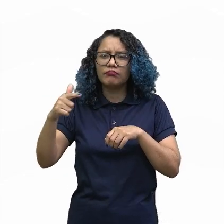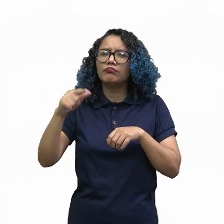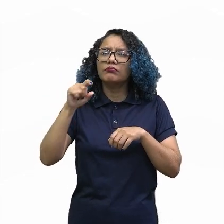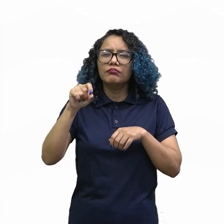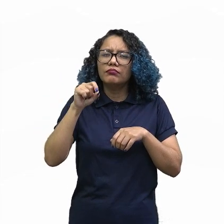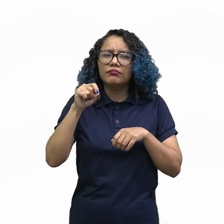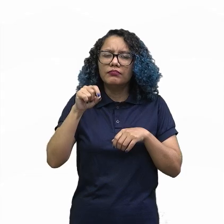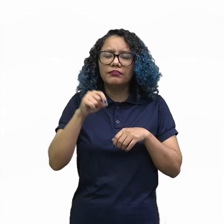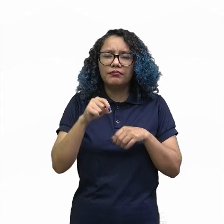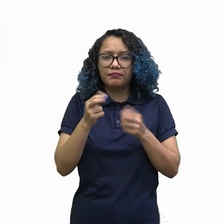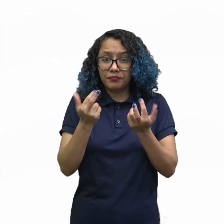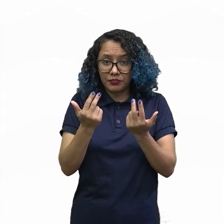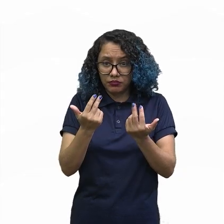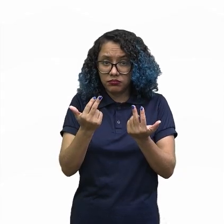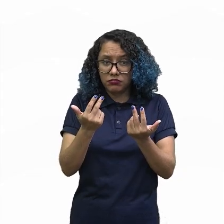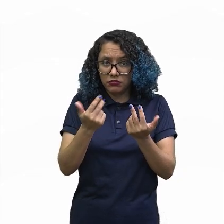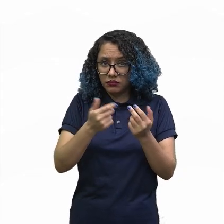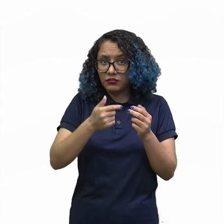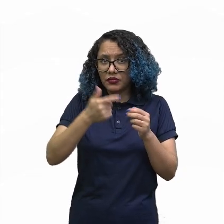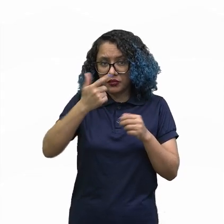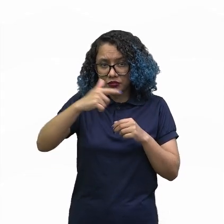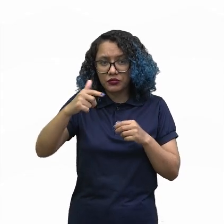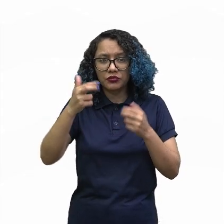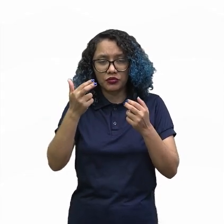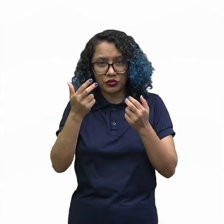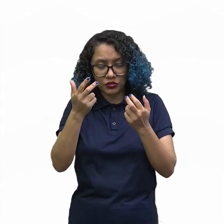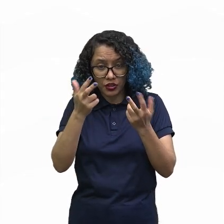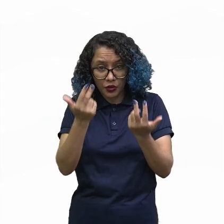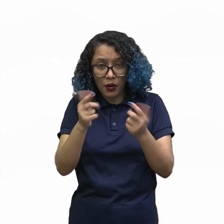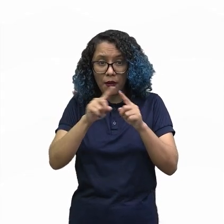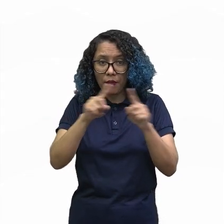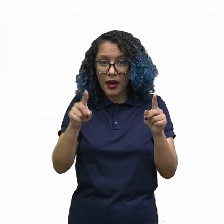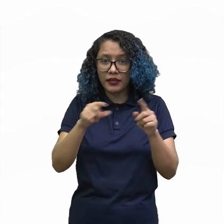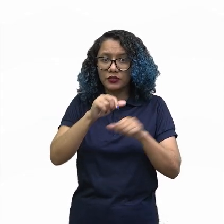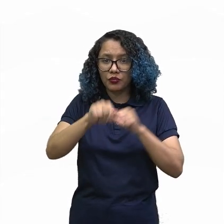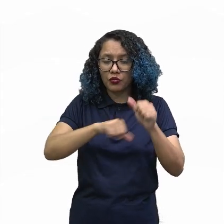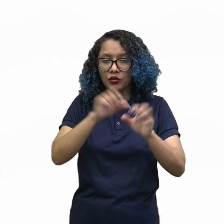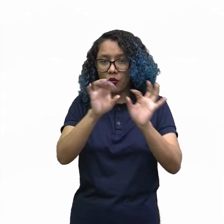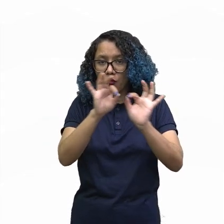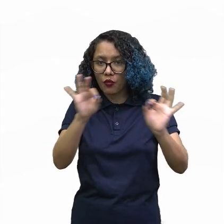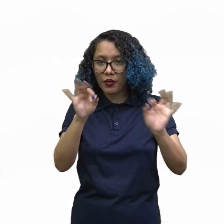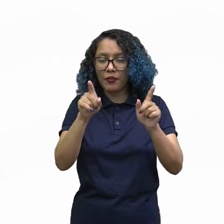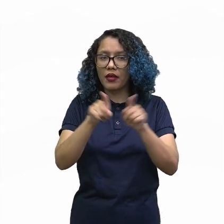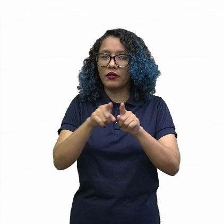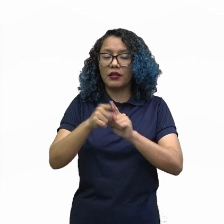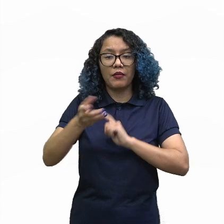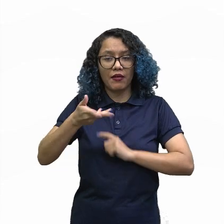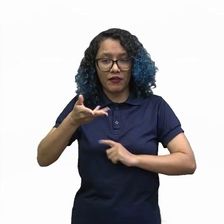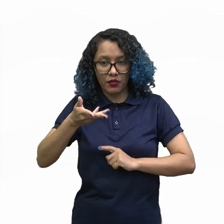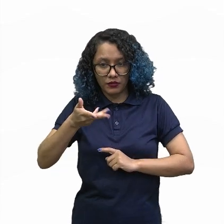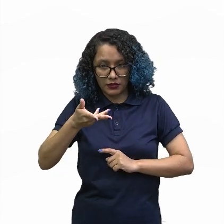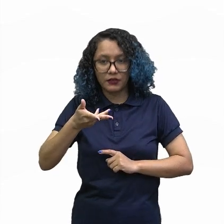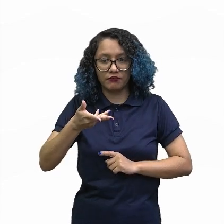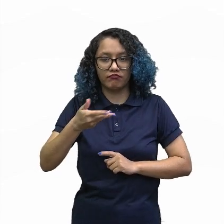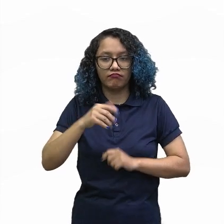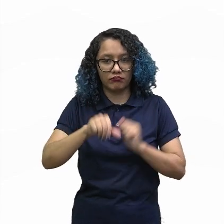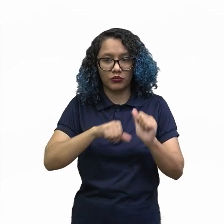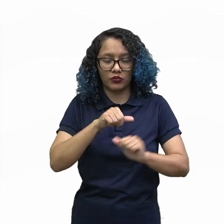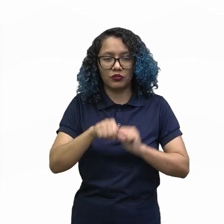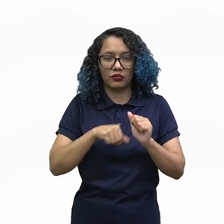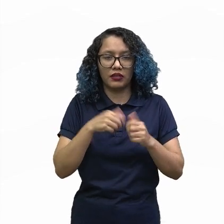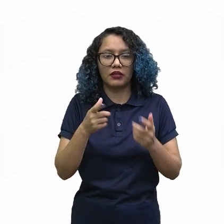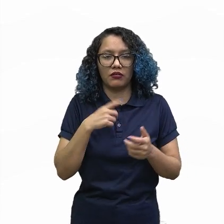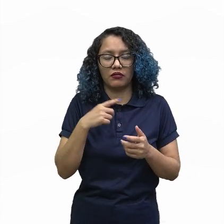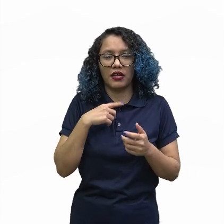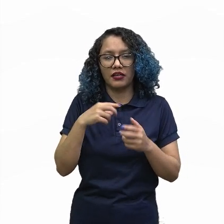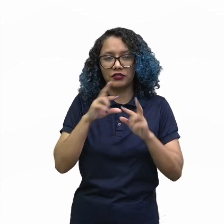do som permanece a mesma. O que muda é o comprimento de onda e a velocidade, tá certo? E aí nós temos essa diferença de